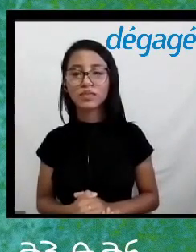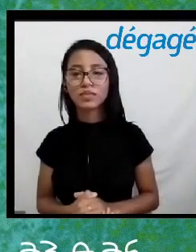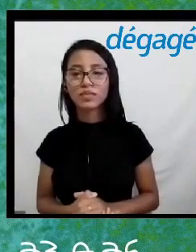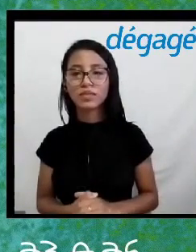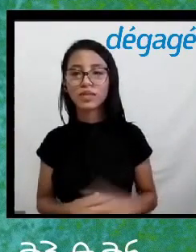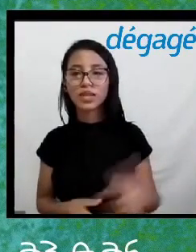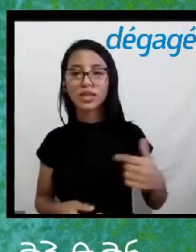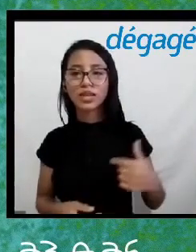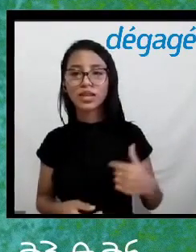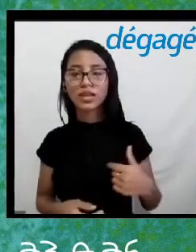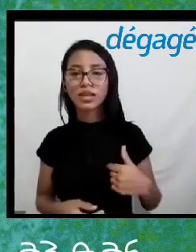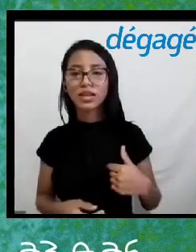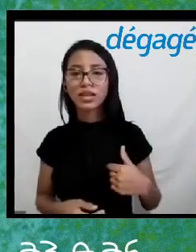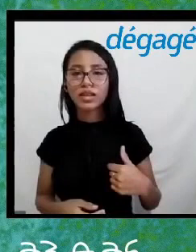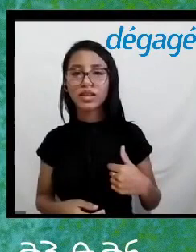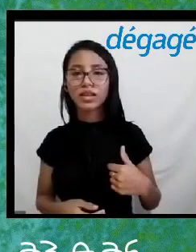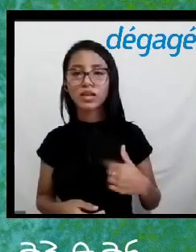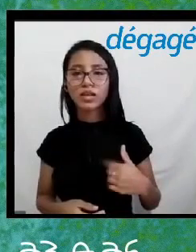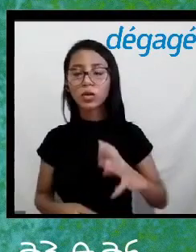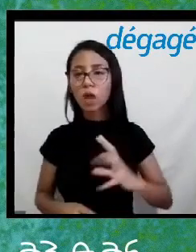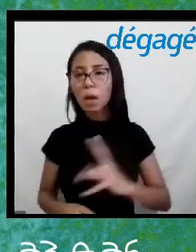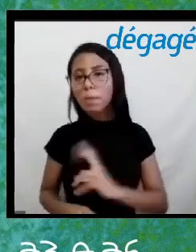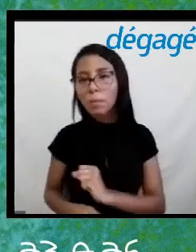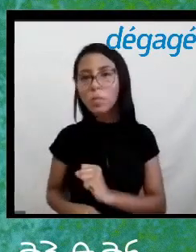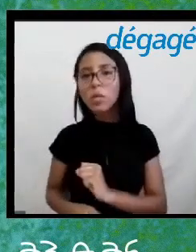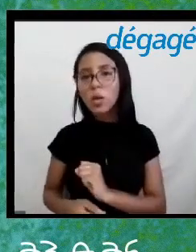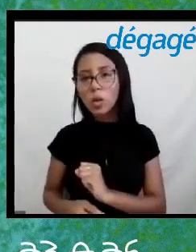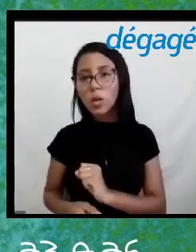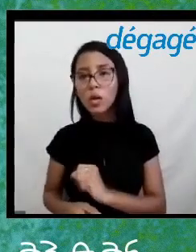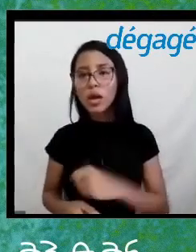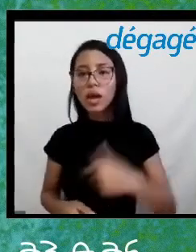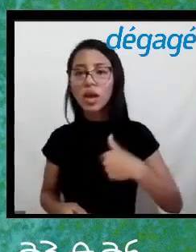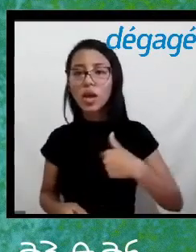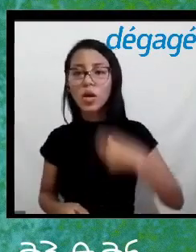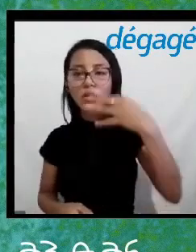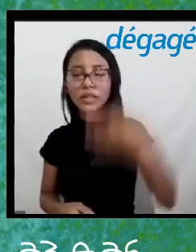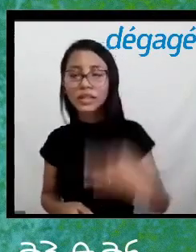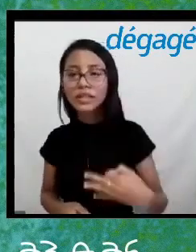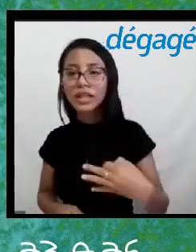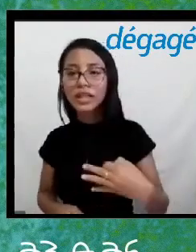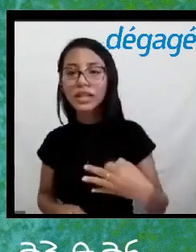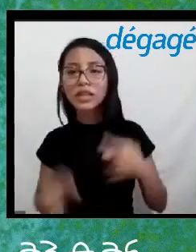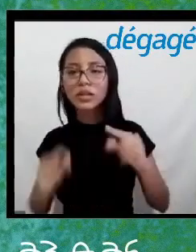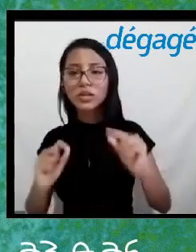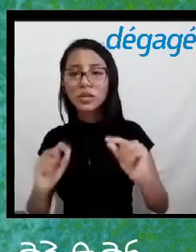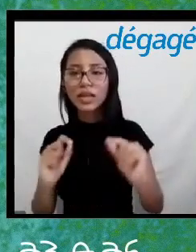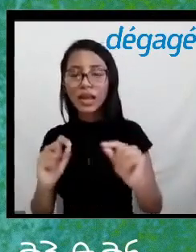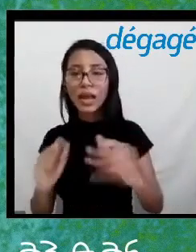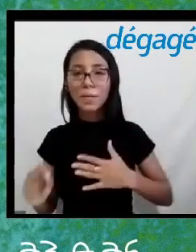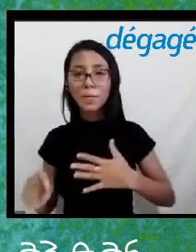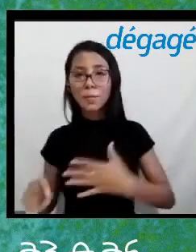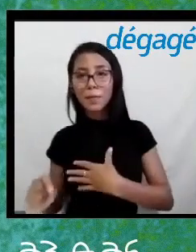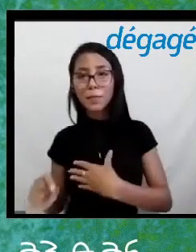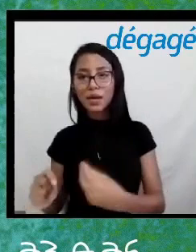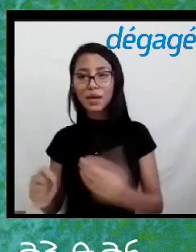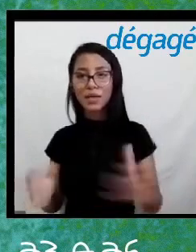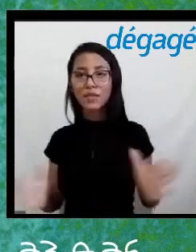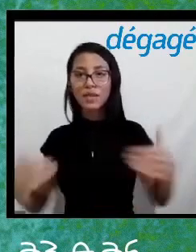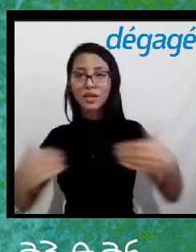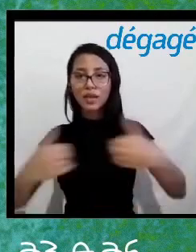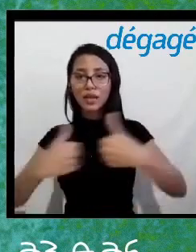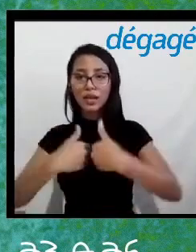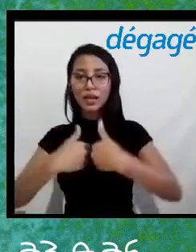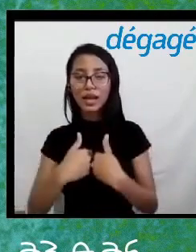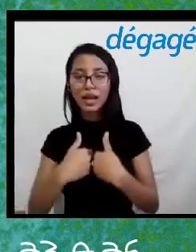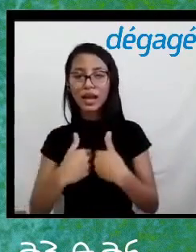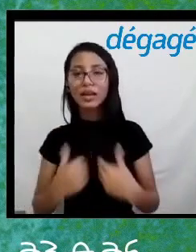eu teria, com todo o amor do mundo, tenho absoluta certeza que seria autista. E eu tinha esse lado autista, eu devo